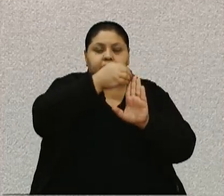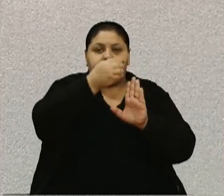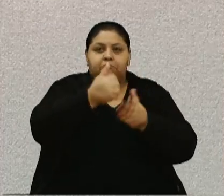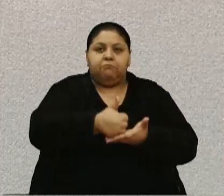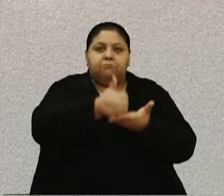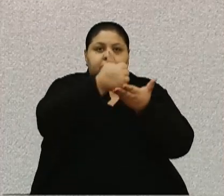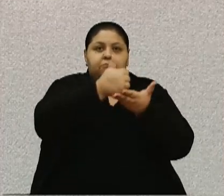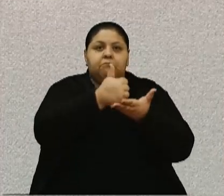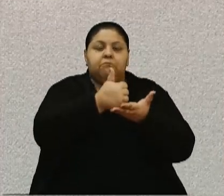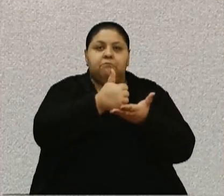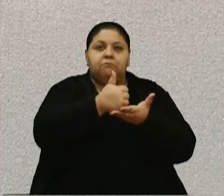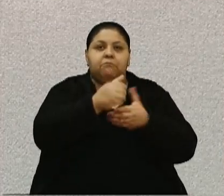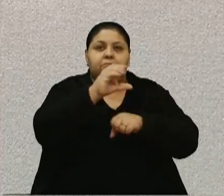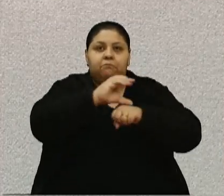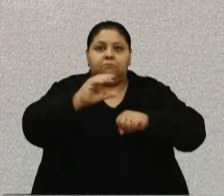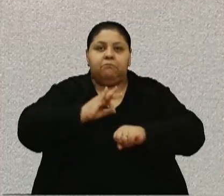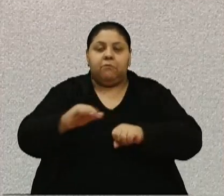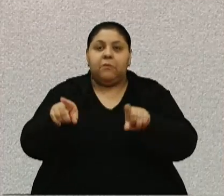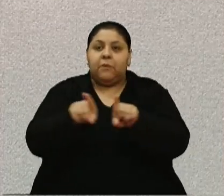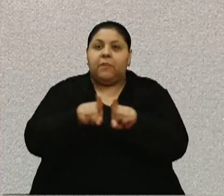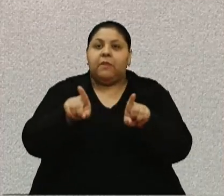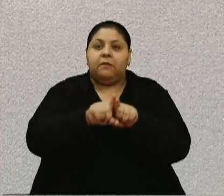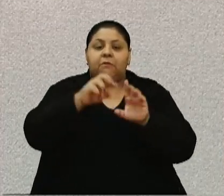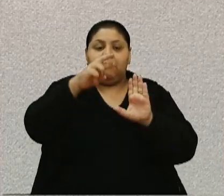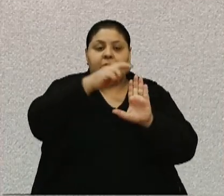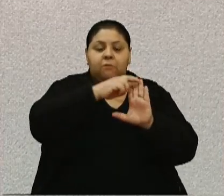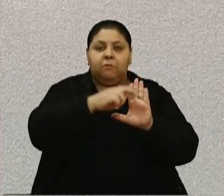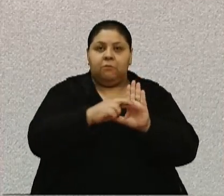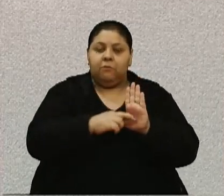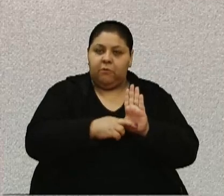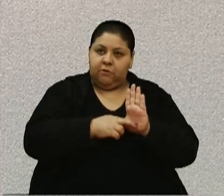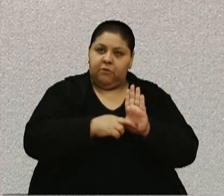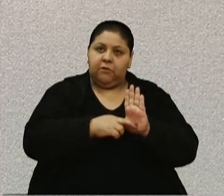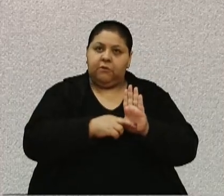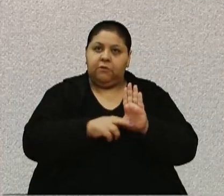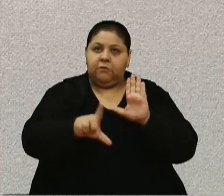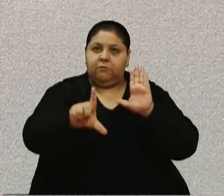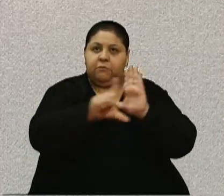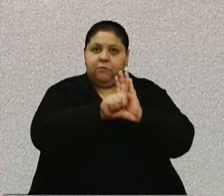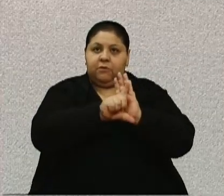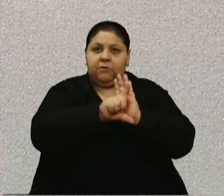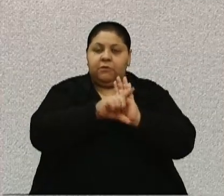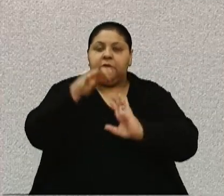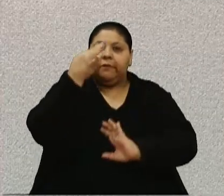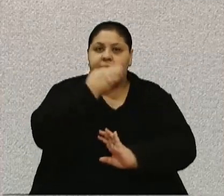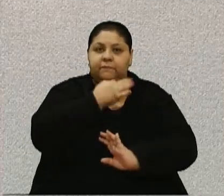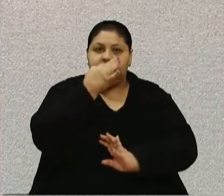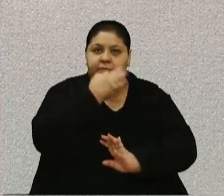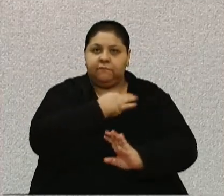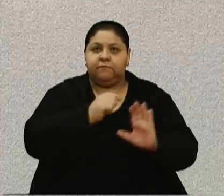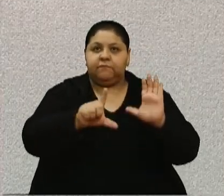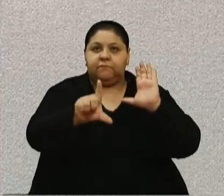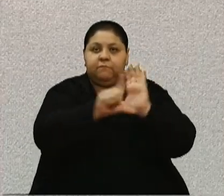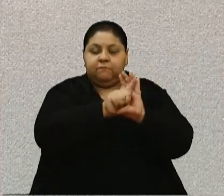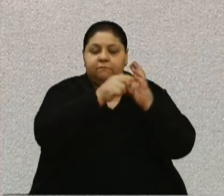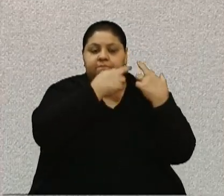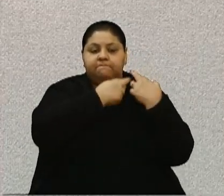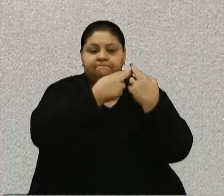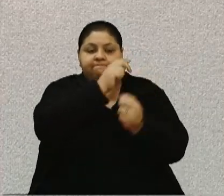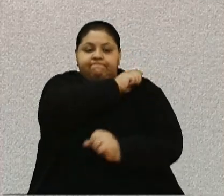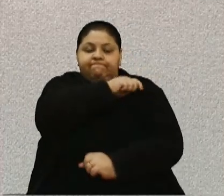na Constituição Federal, assim como nos regramentos previstos na Lei Orgânica do Município e na Lei de